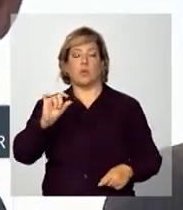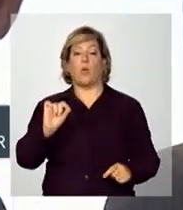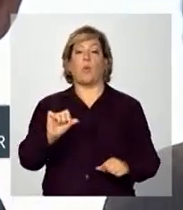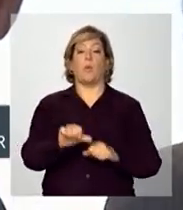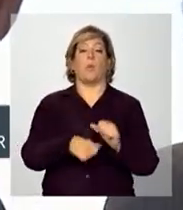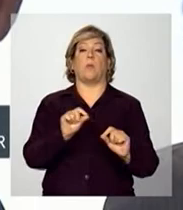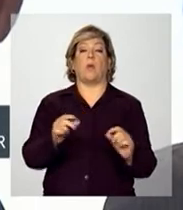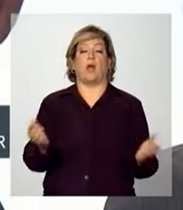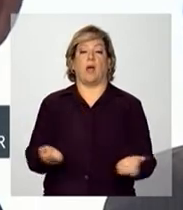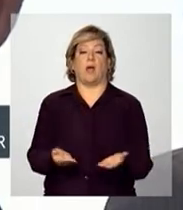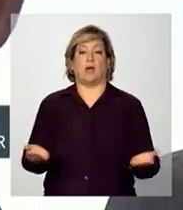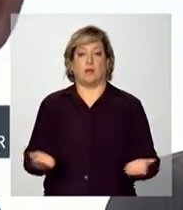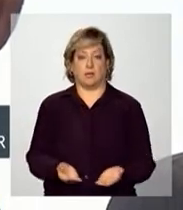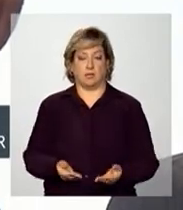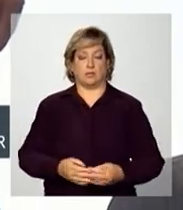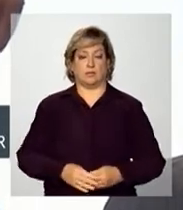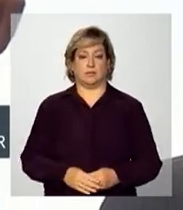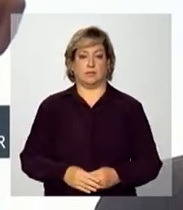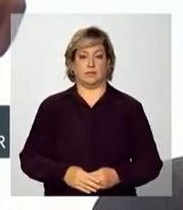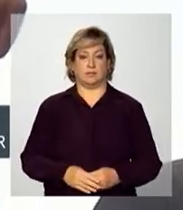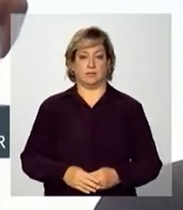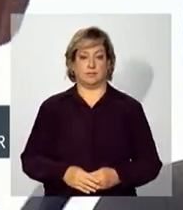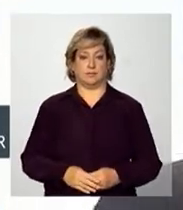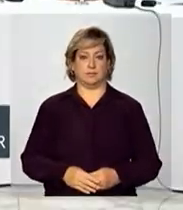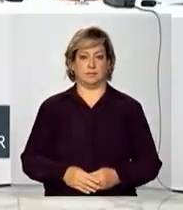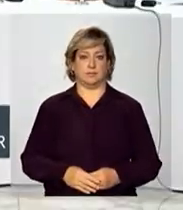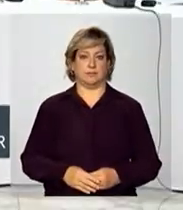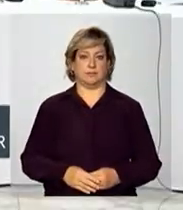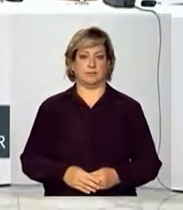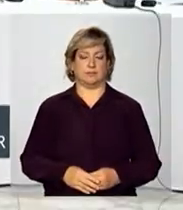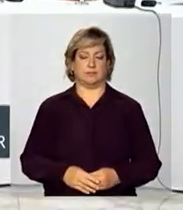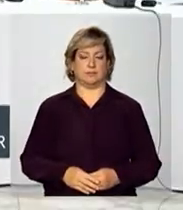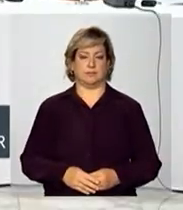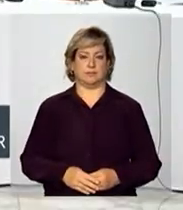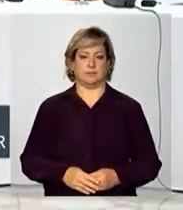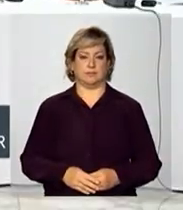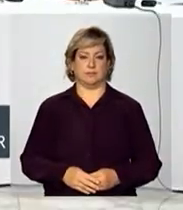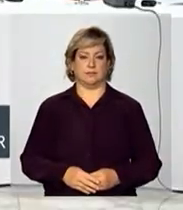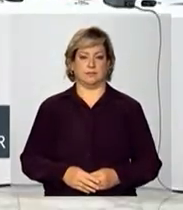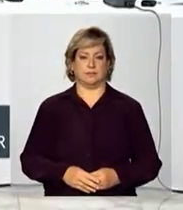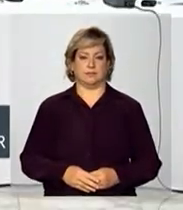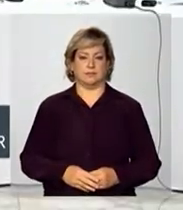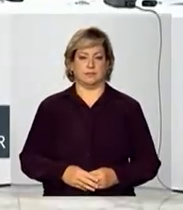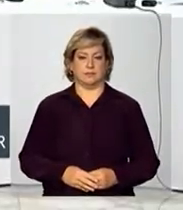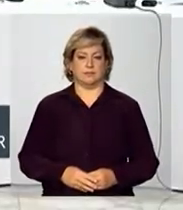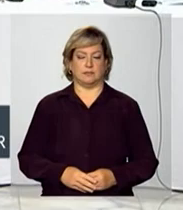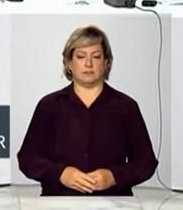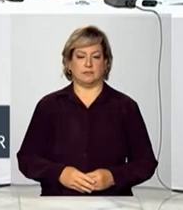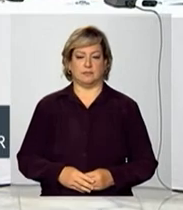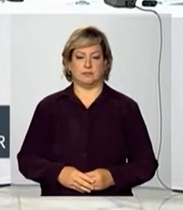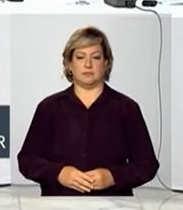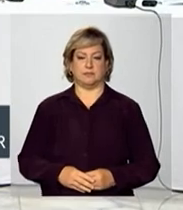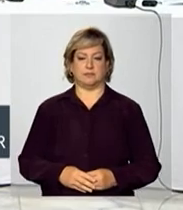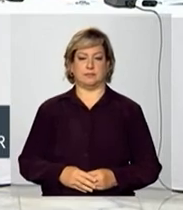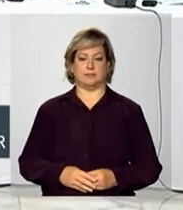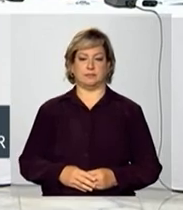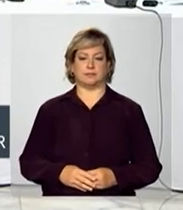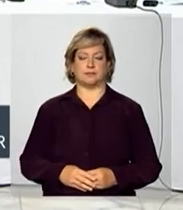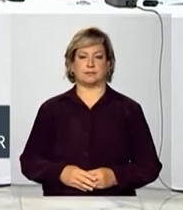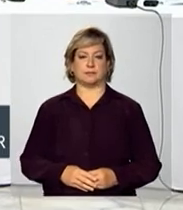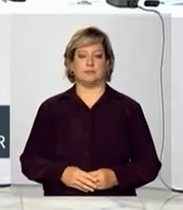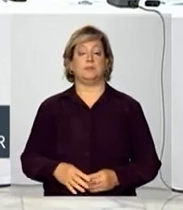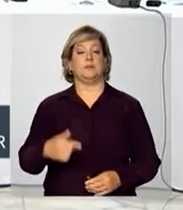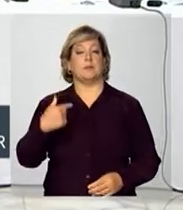como é que funciona essas regras para comércio eletrônica a partir de agora Olha eu acho que quando você